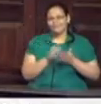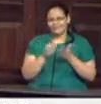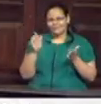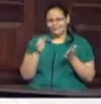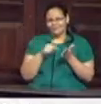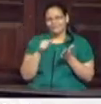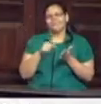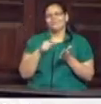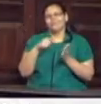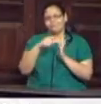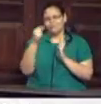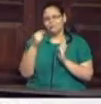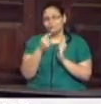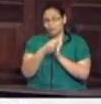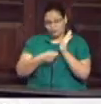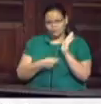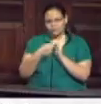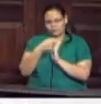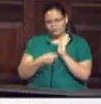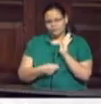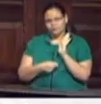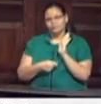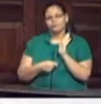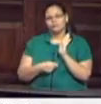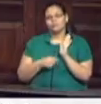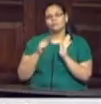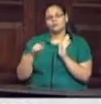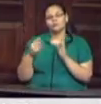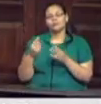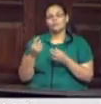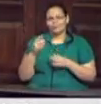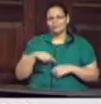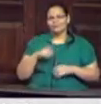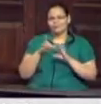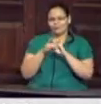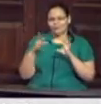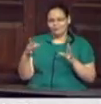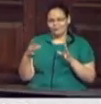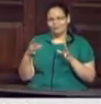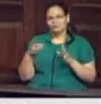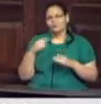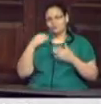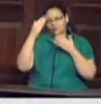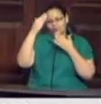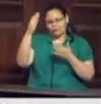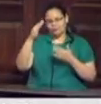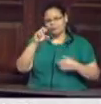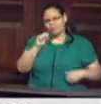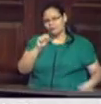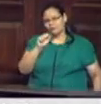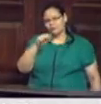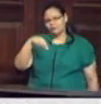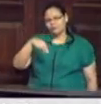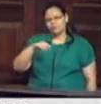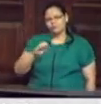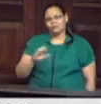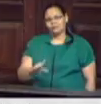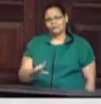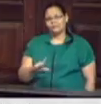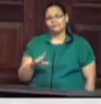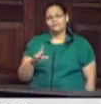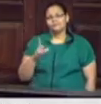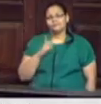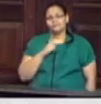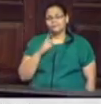colocar o que seria um grande serviço para a democracia. Muito obrigado, deputado Samuel Valafaia, pela sua cortesia. Deputado